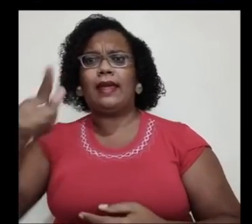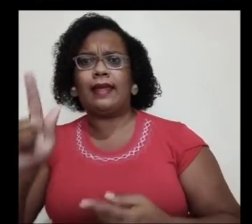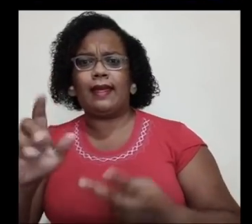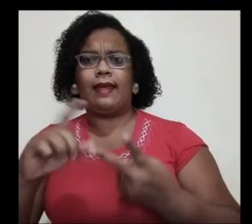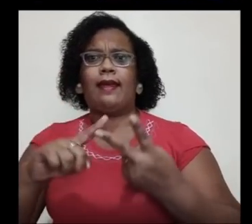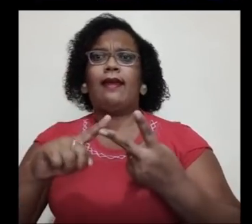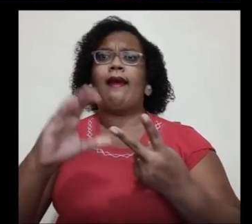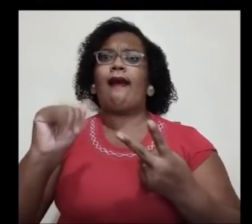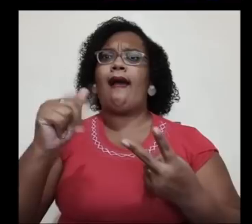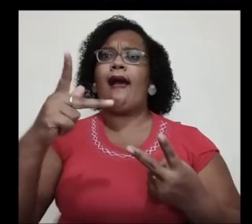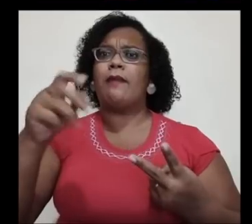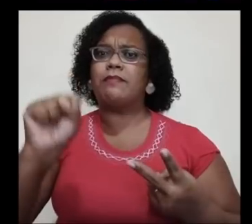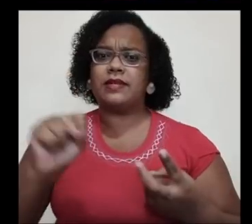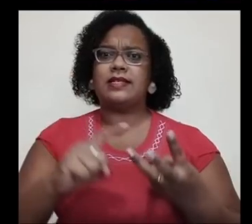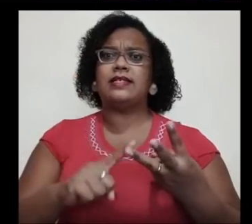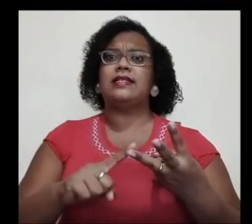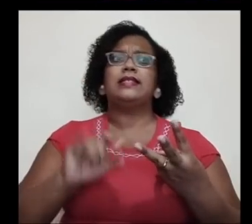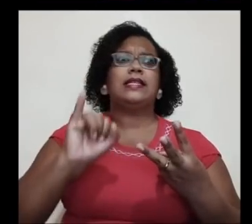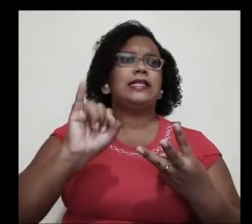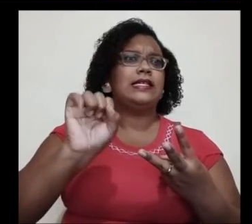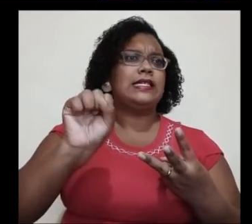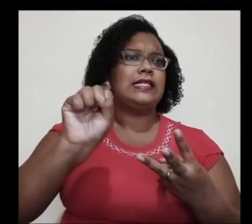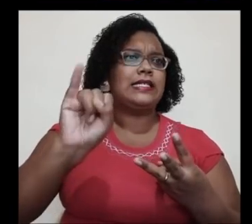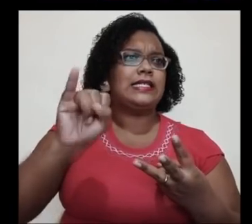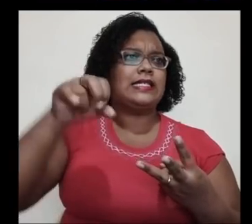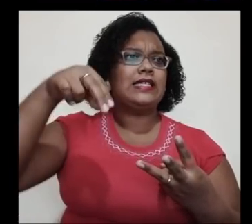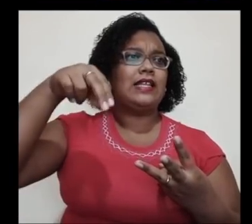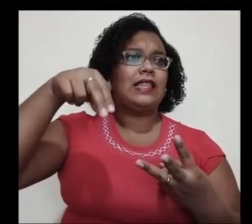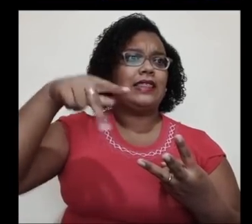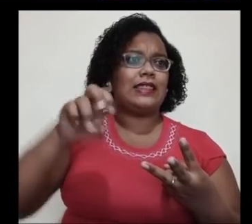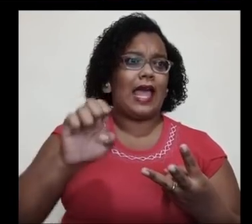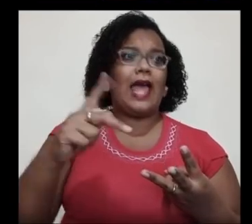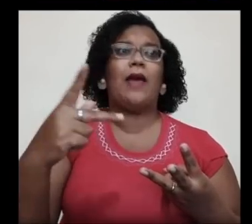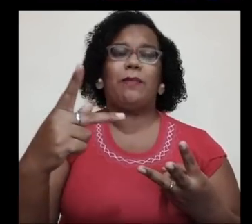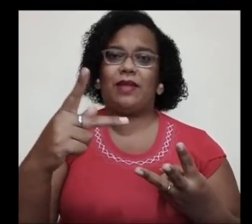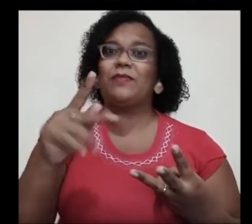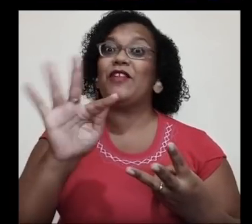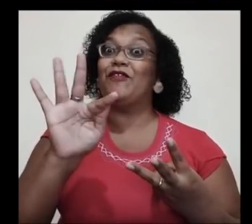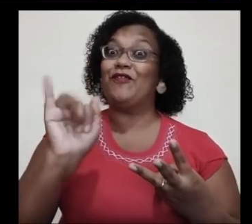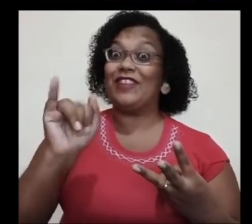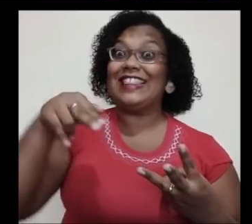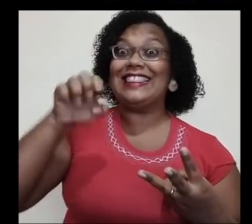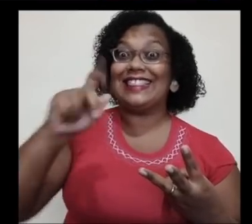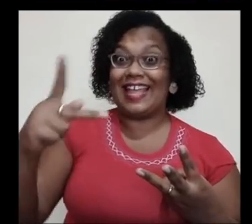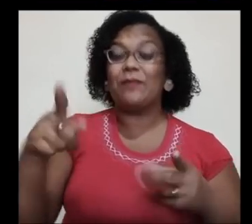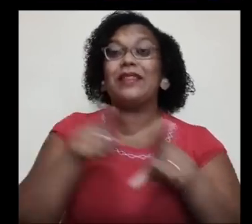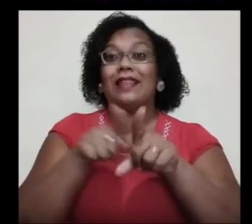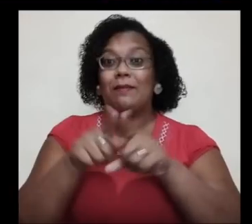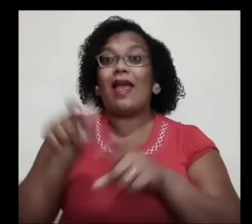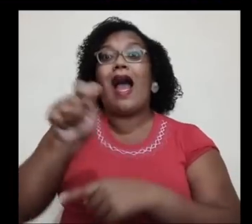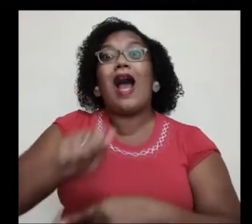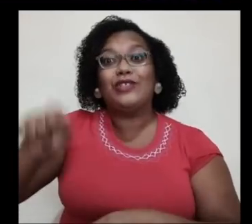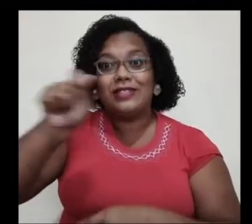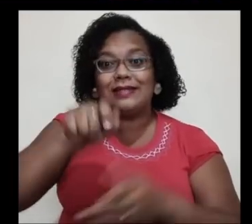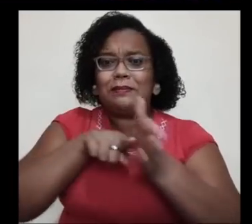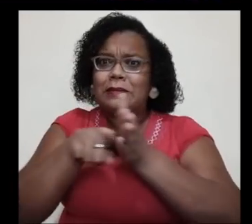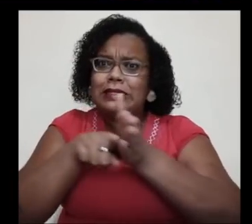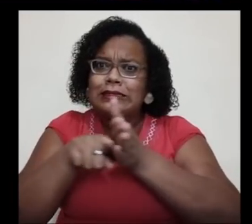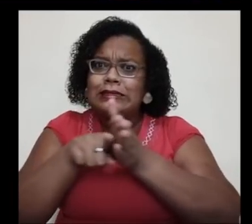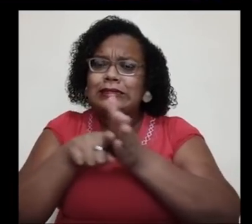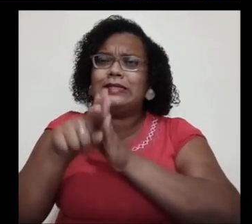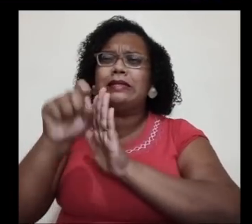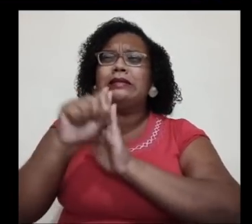década de 50, a FINEP vem da década de 60, as fundações já para pesquisa também a partir da década de 70, 80, 90, as